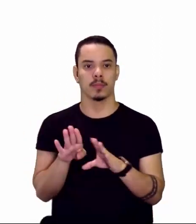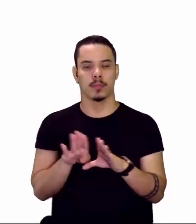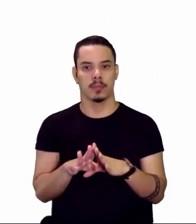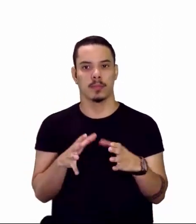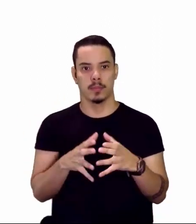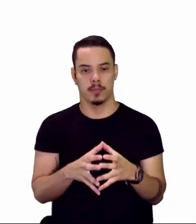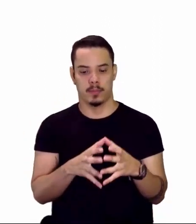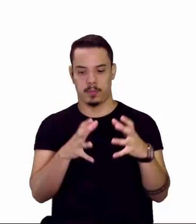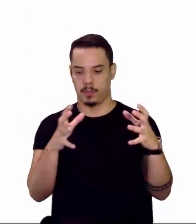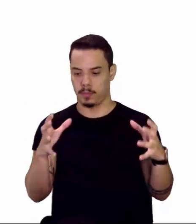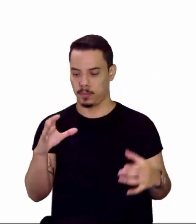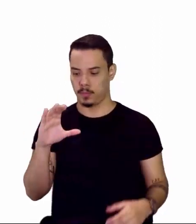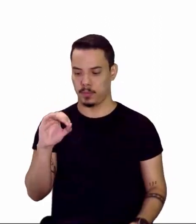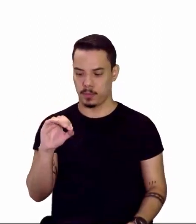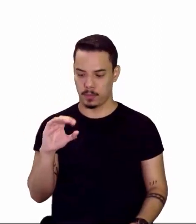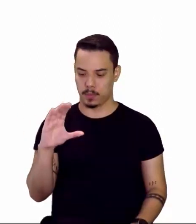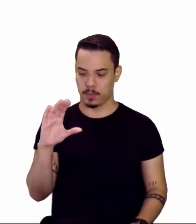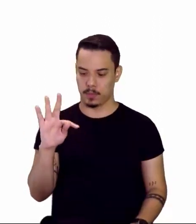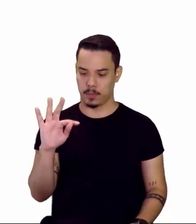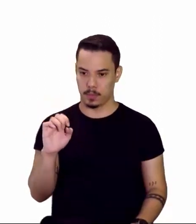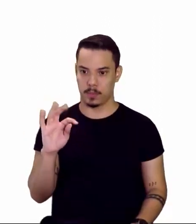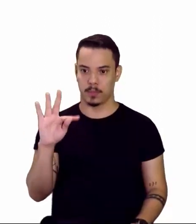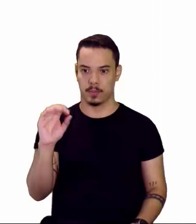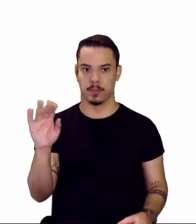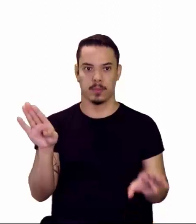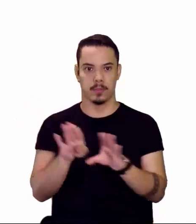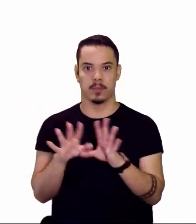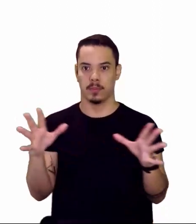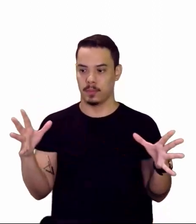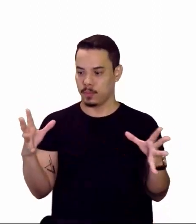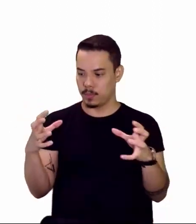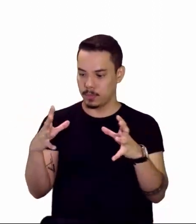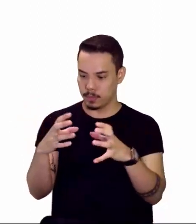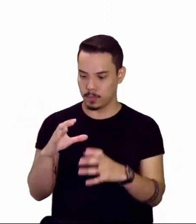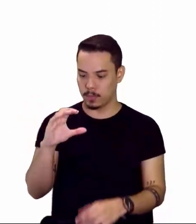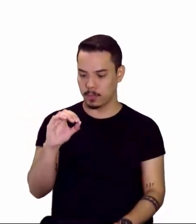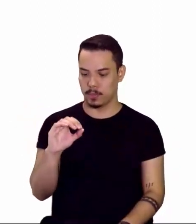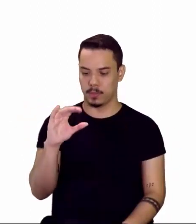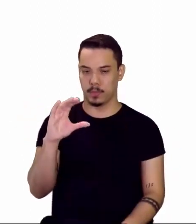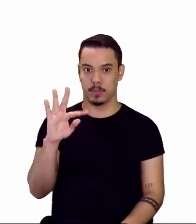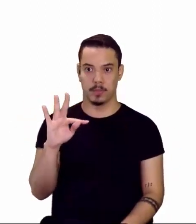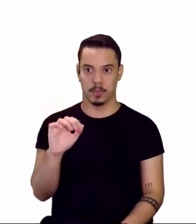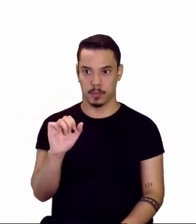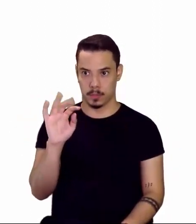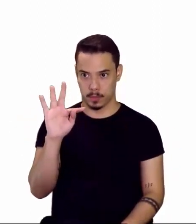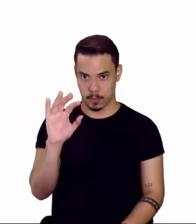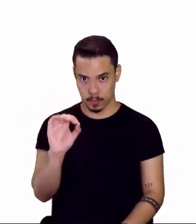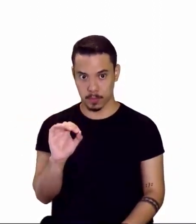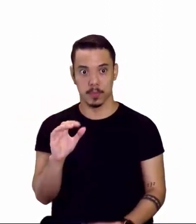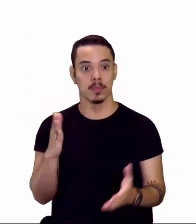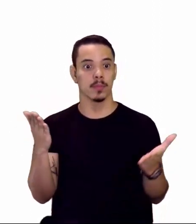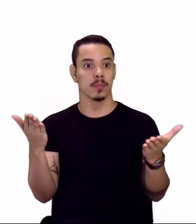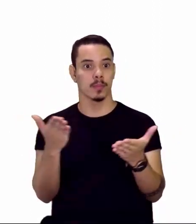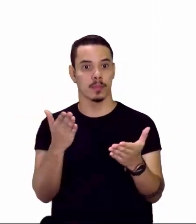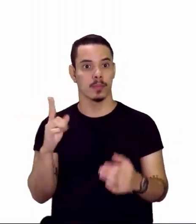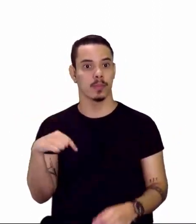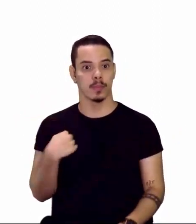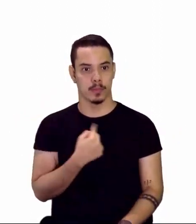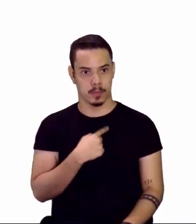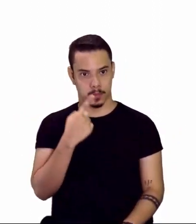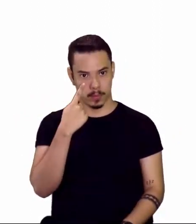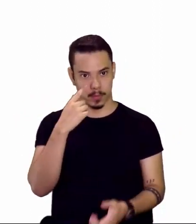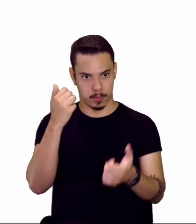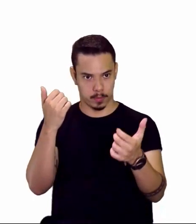expansão do octeto e contração de octeto. Agora, vamos partir para o